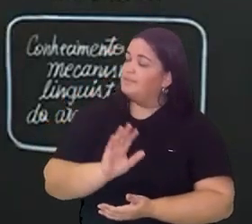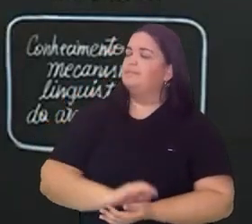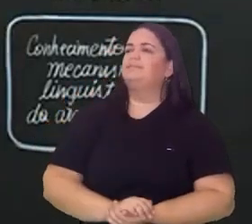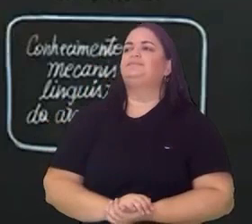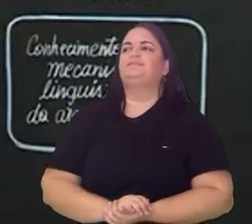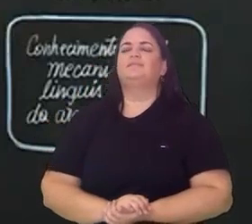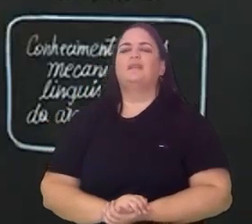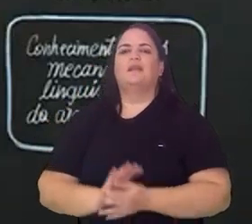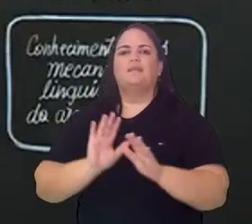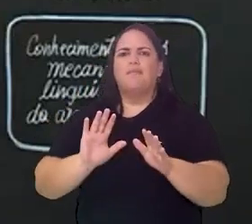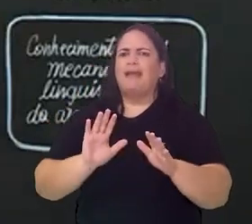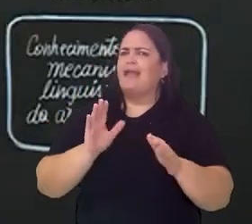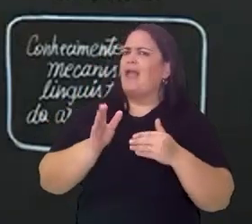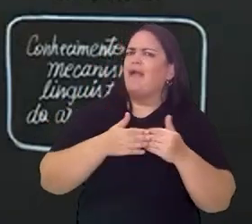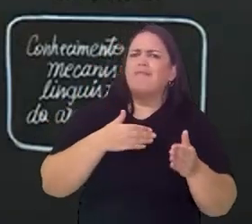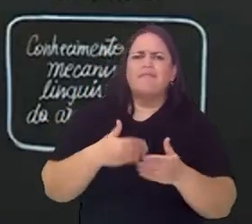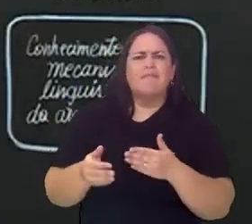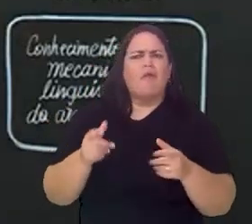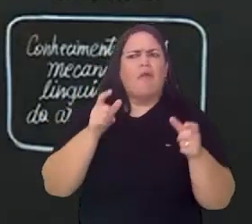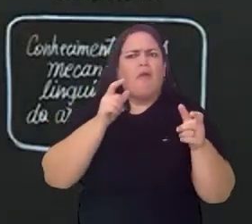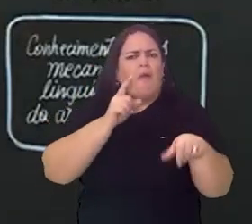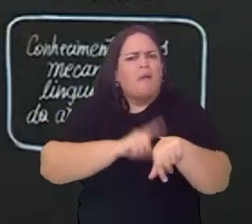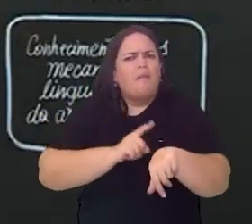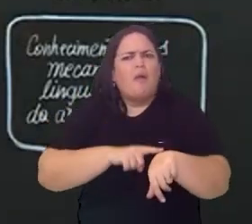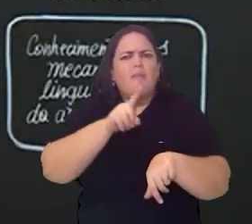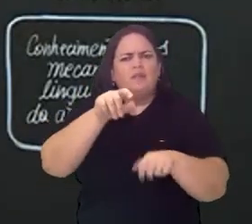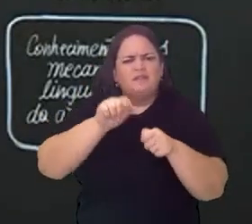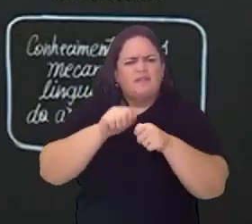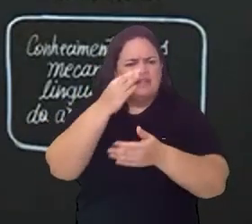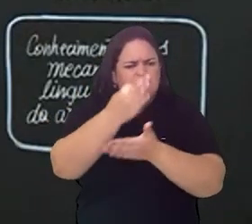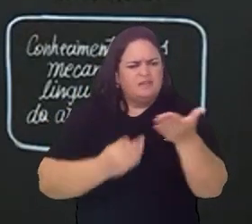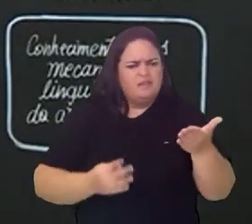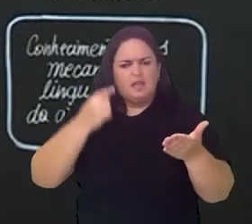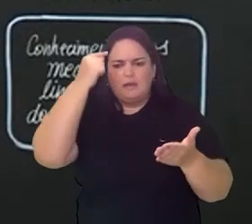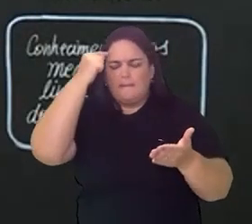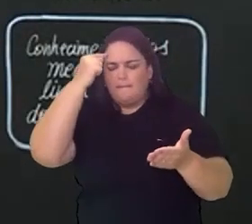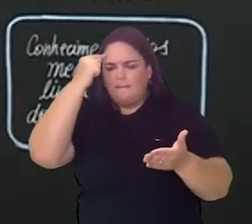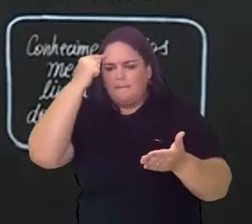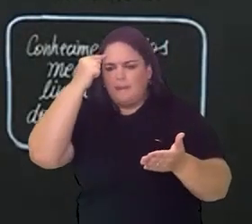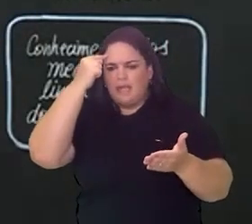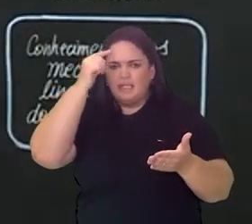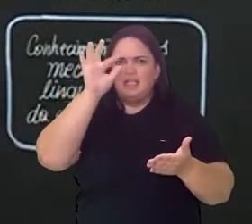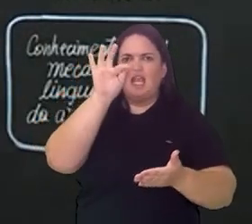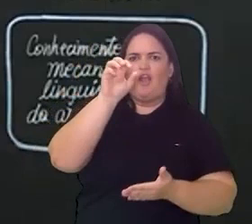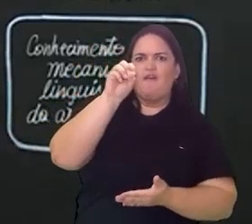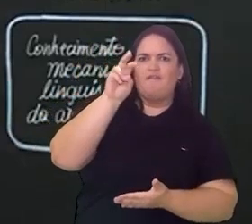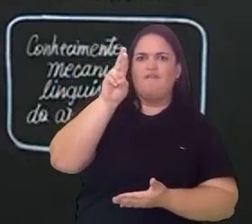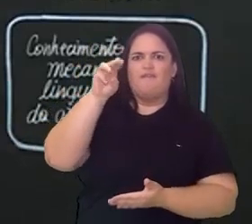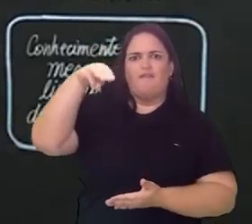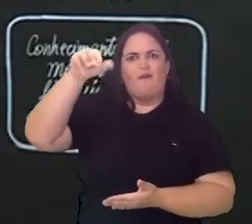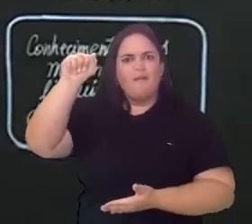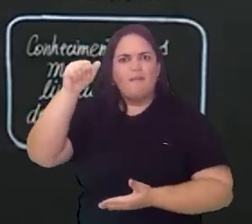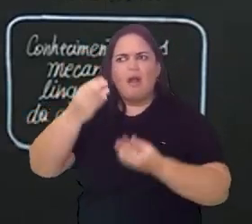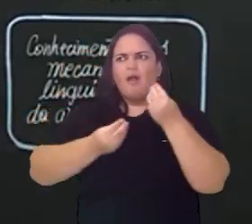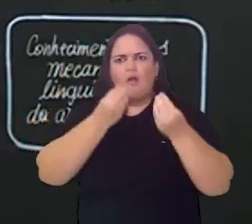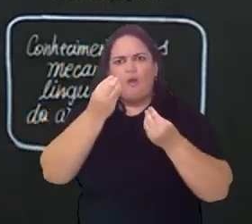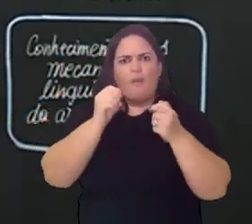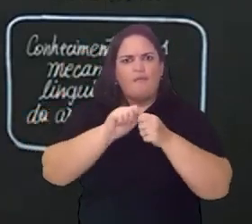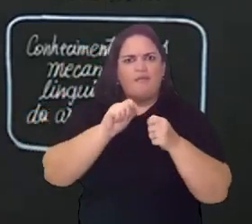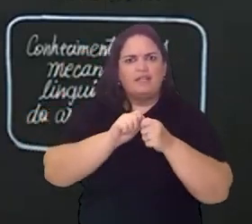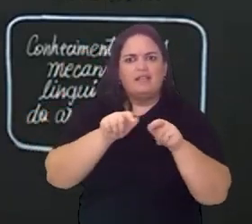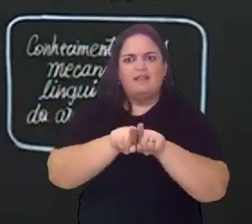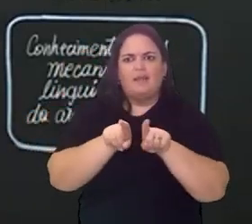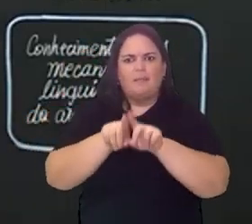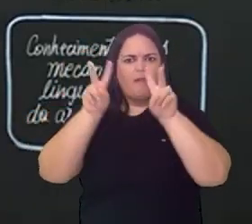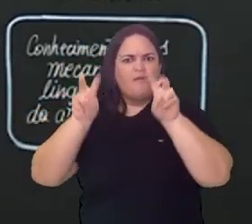ensino médio, quando o Enem chegar, mas a qualquer momento, quando você estiver escrevendo um texto, pense na forma, pense no conteúdo, porque dessa maneira